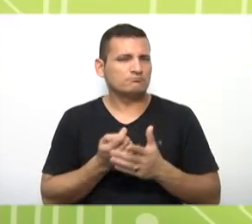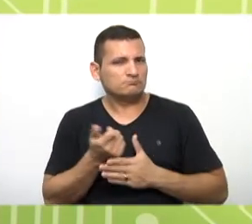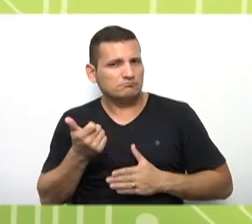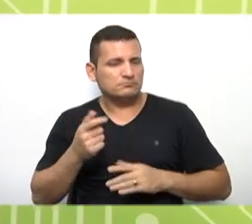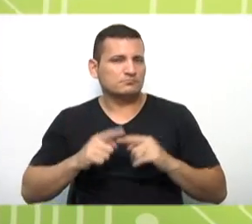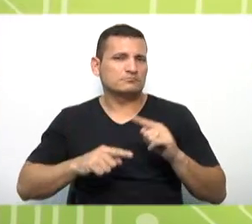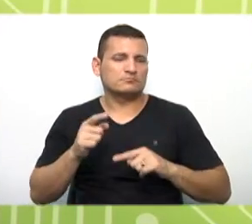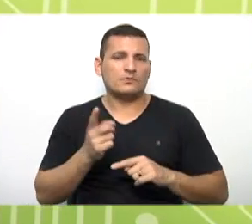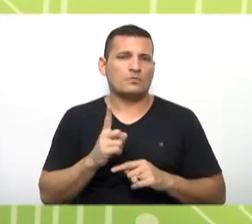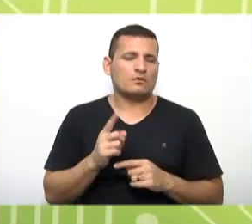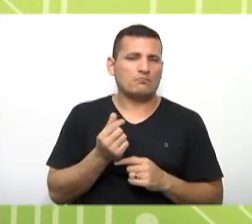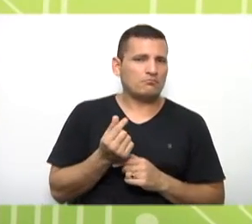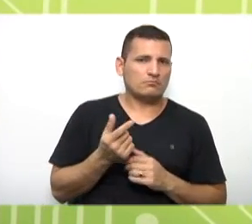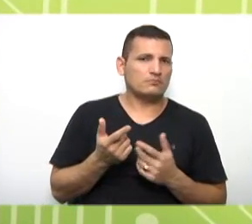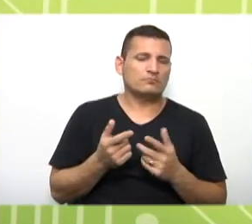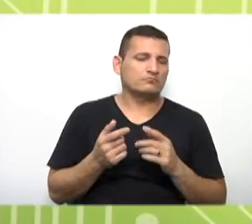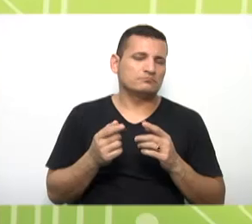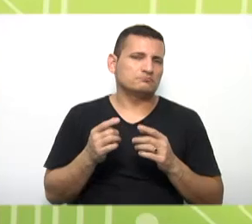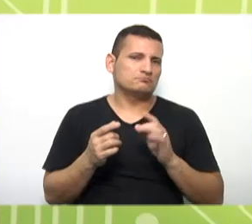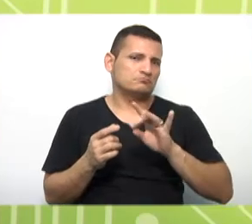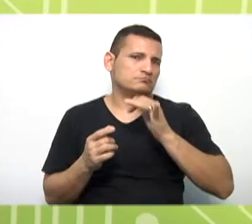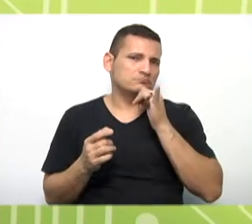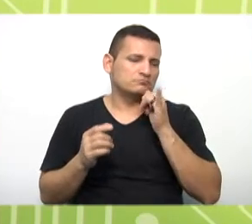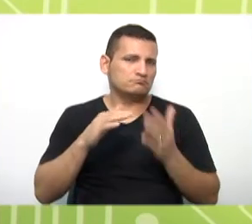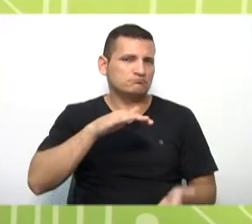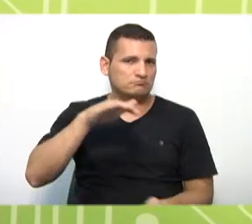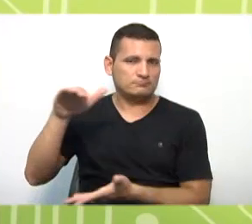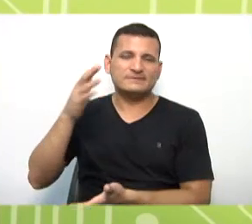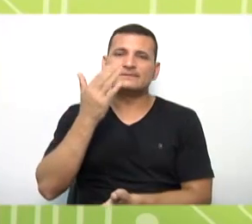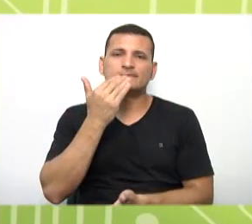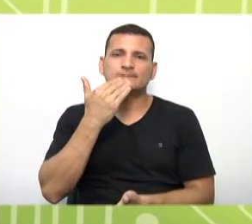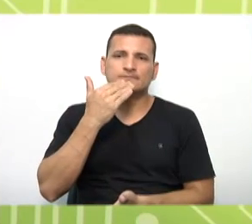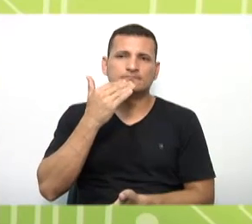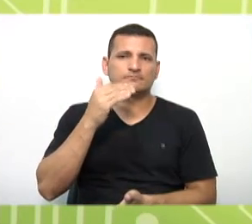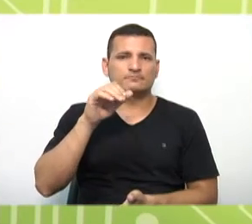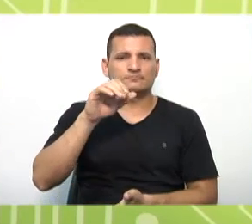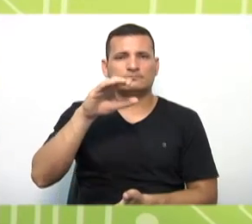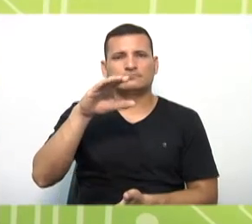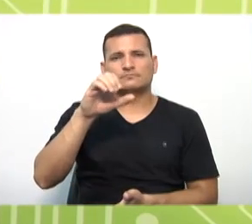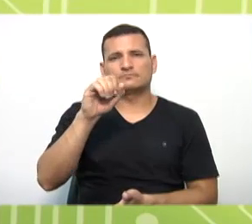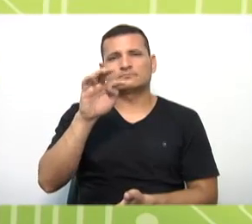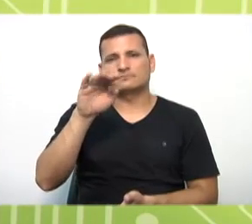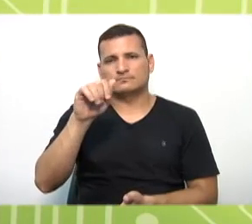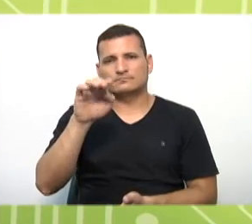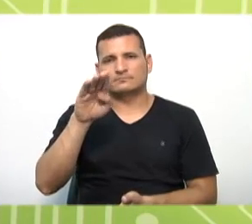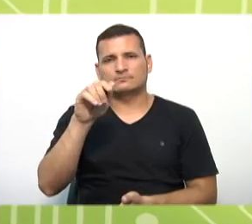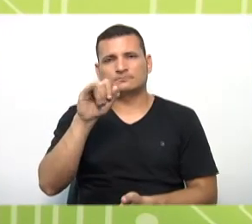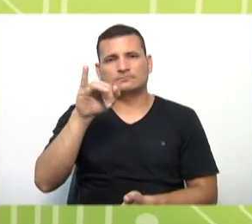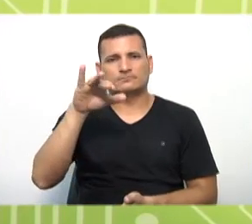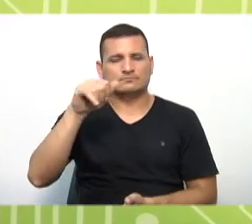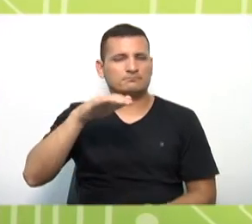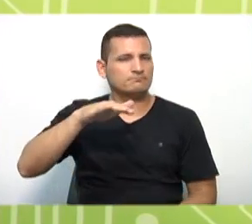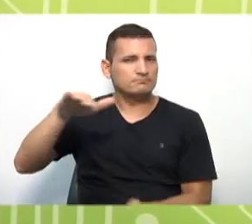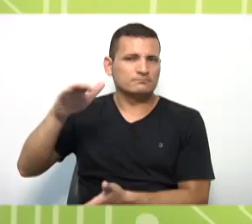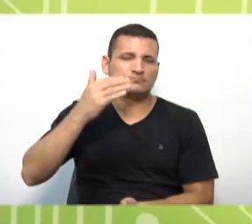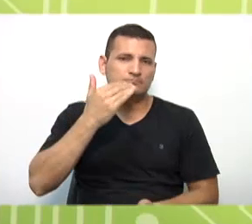é em espécie, mas a cesta básica. Mas às vezes os